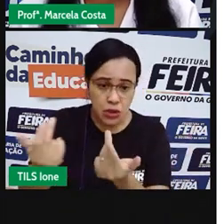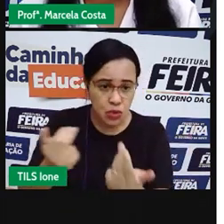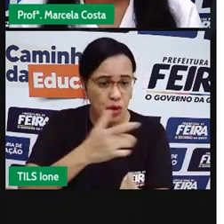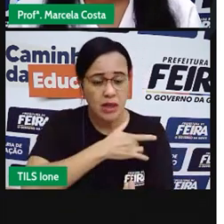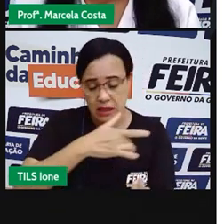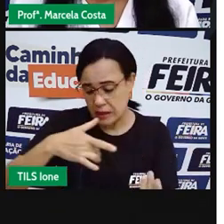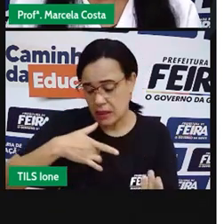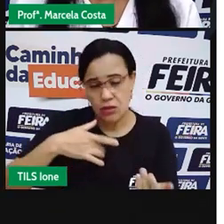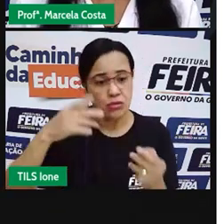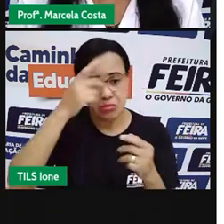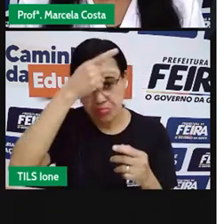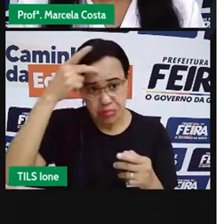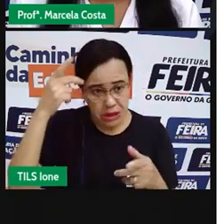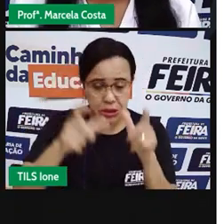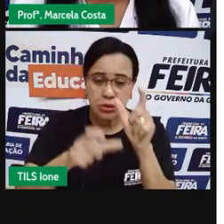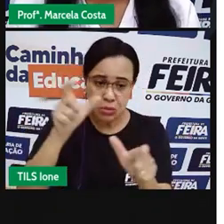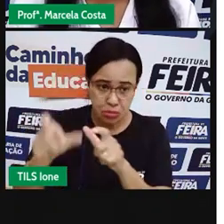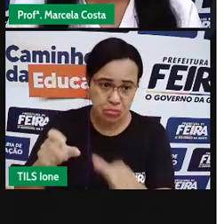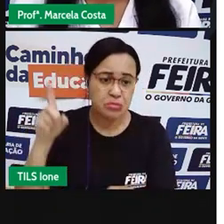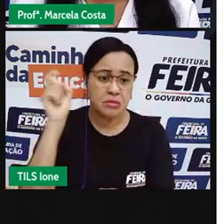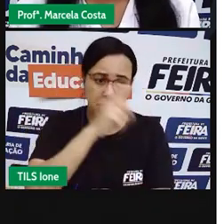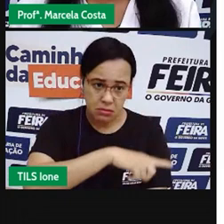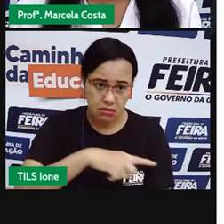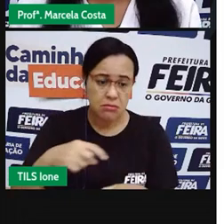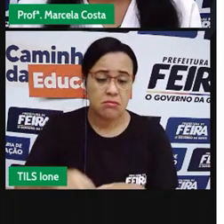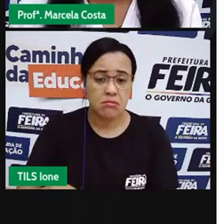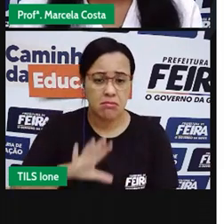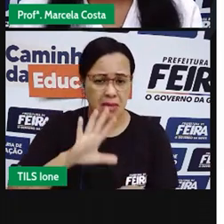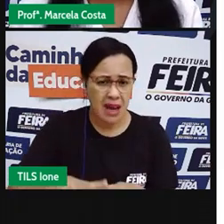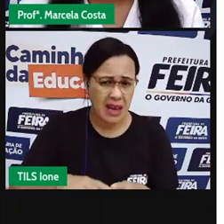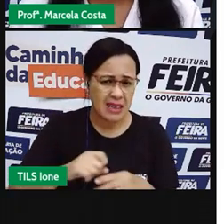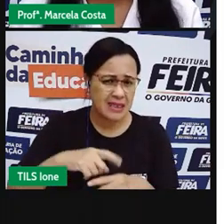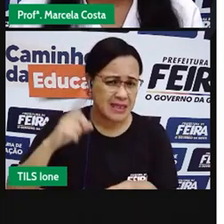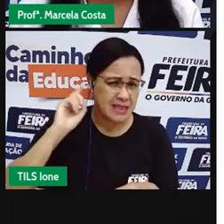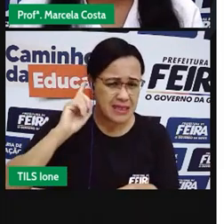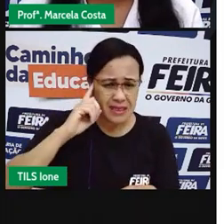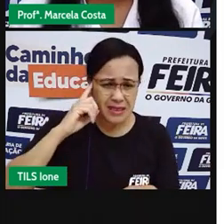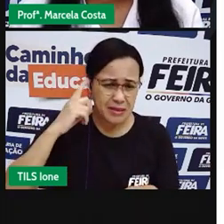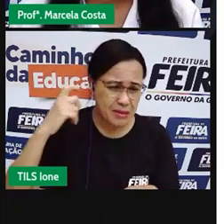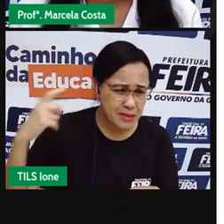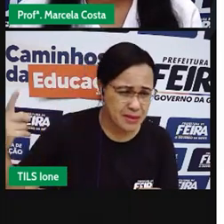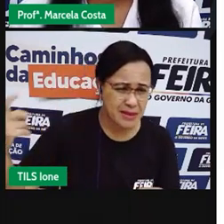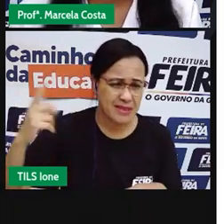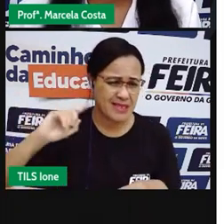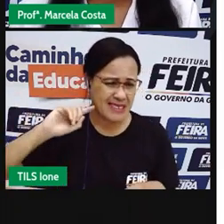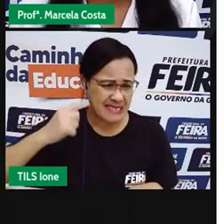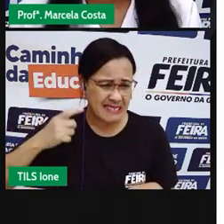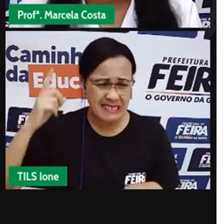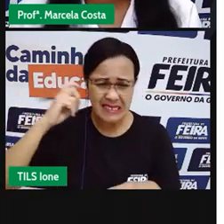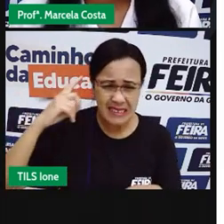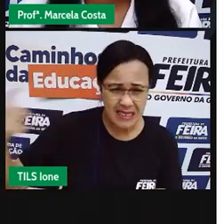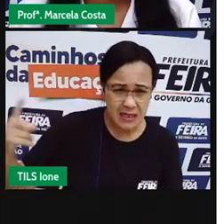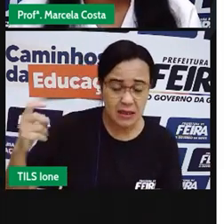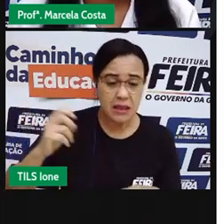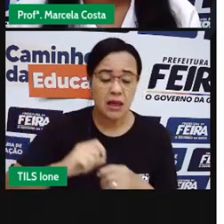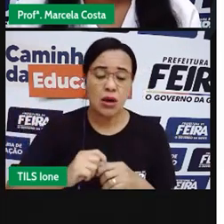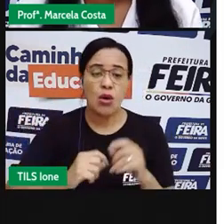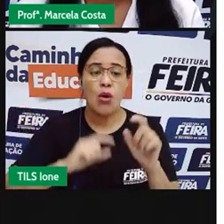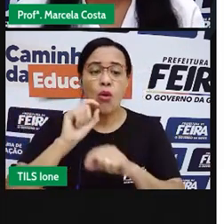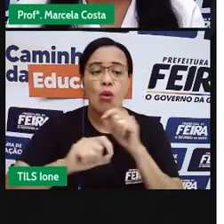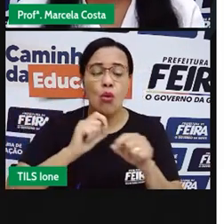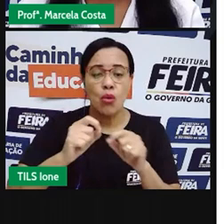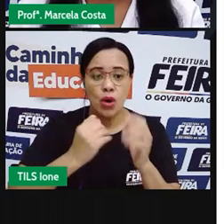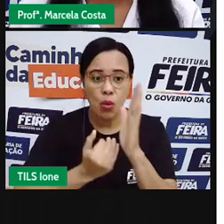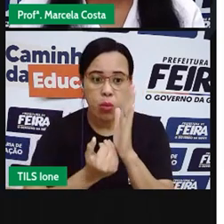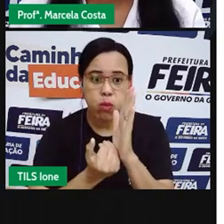bem-estar. A poluição sonora, ela ocorre quando o som ultrapassa o limite auditivo normal,